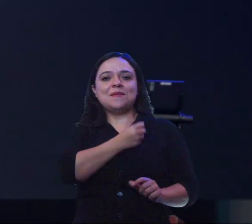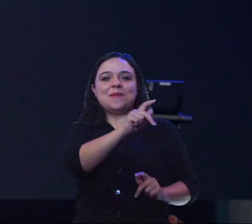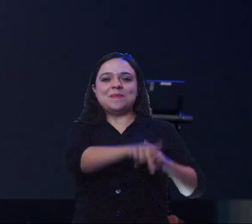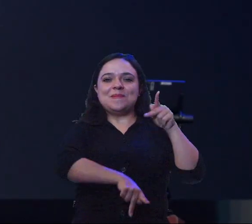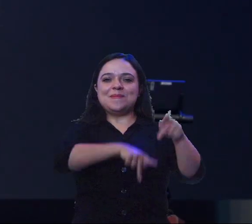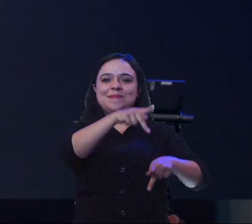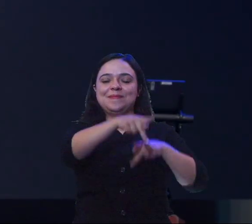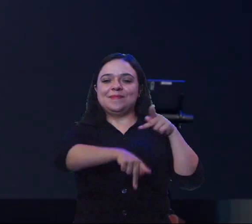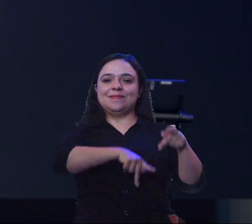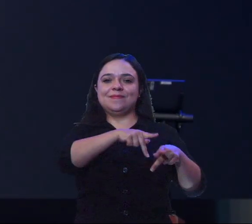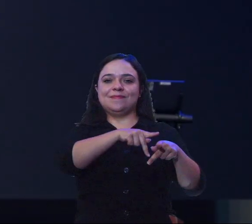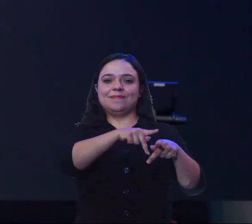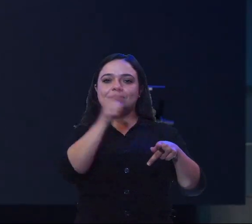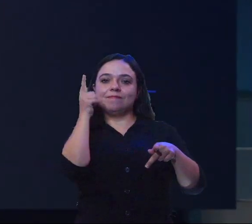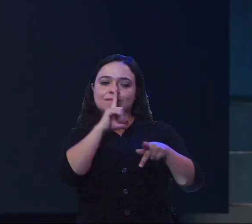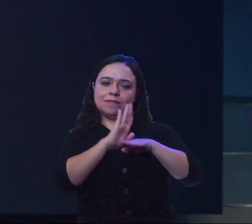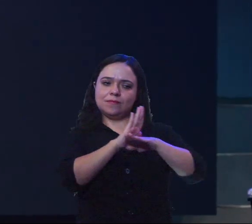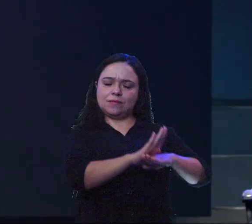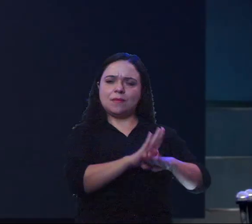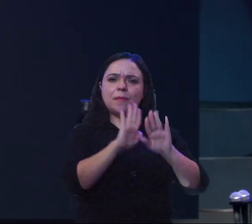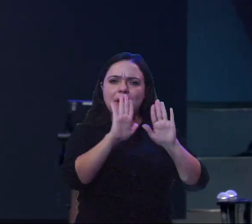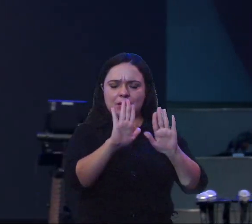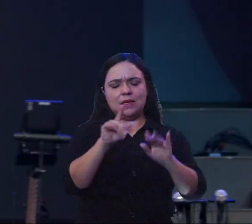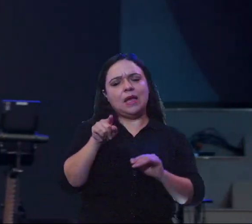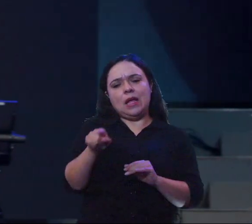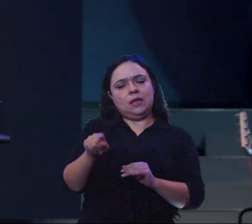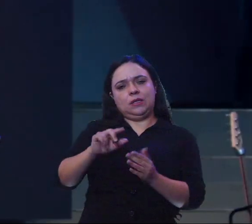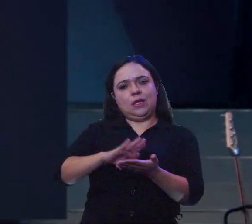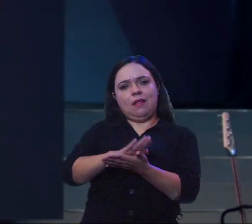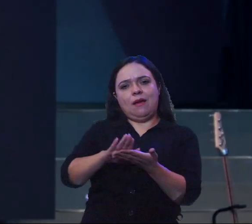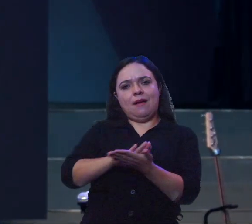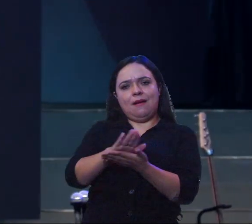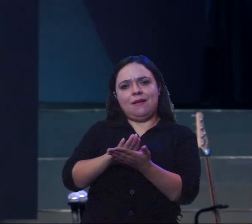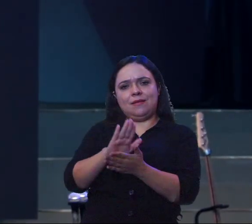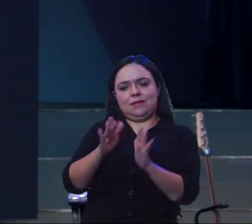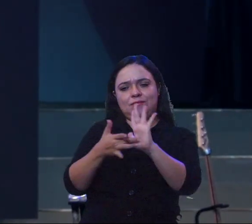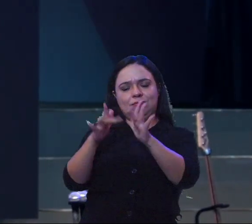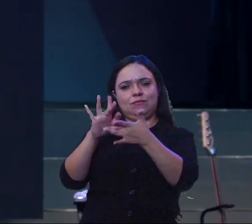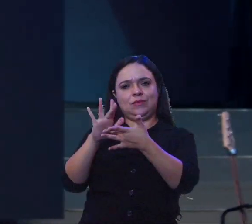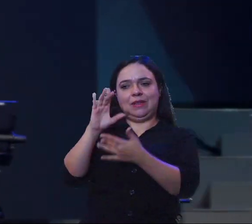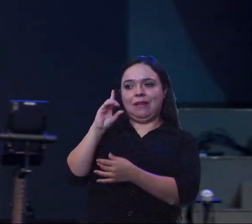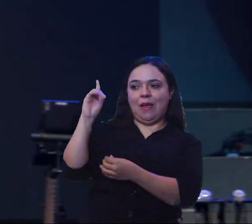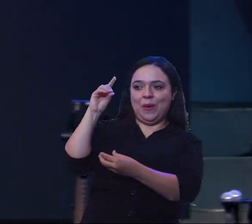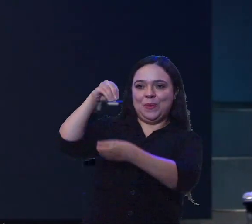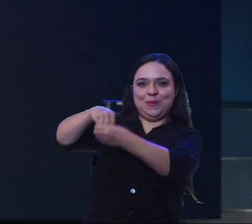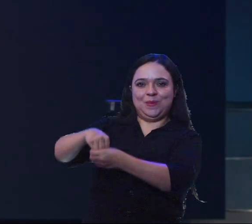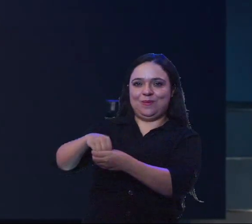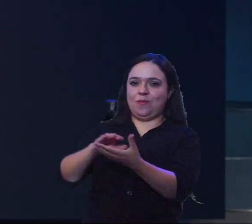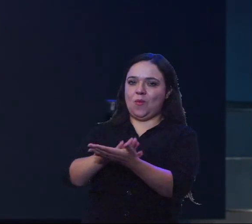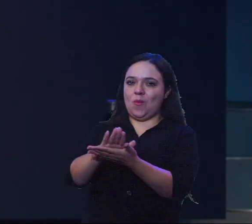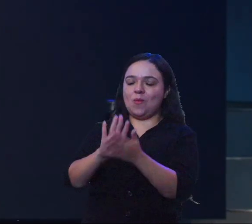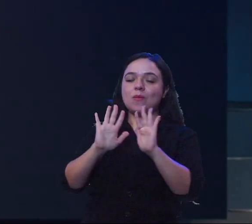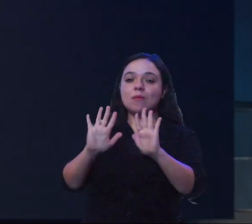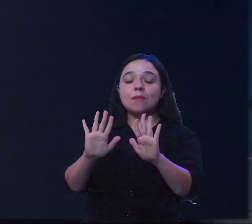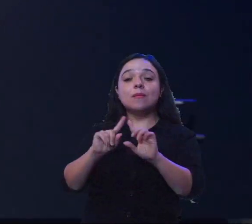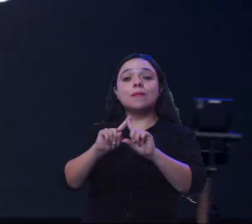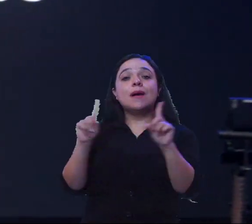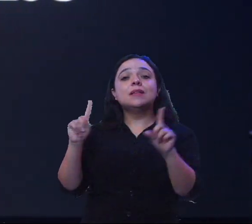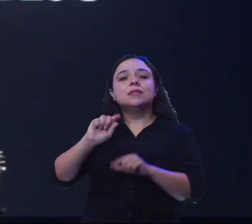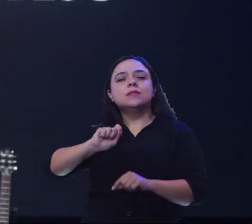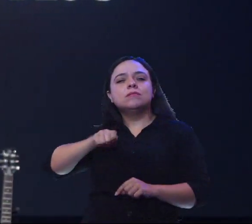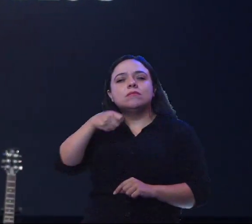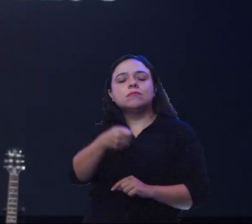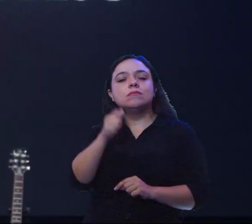morte. Agora, é claro que não era o próprio Jesus, porque ele não tem nem só a questão da divindade ou mesmo a ressurreição, mas ele